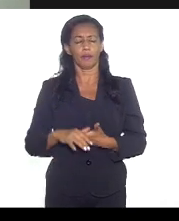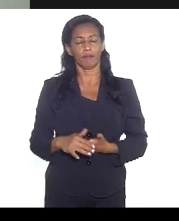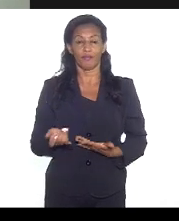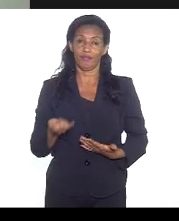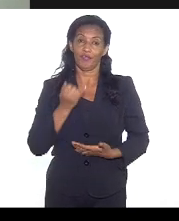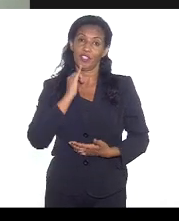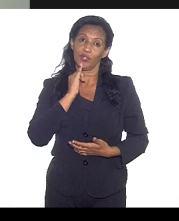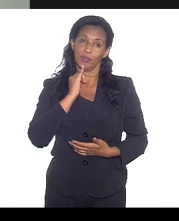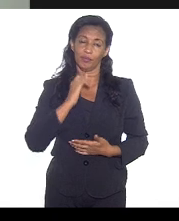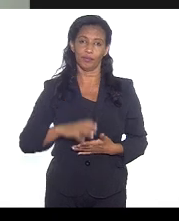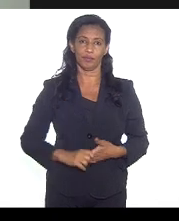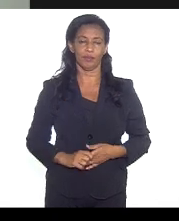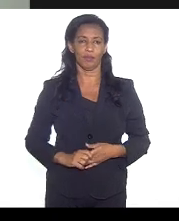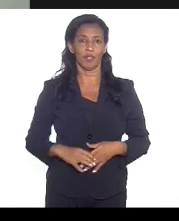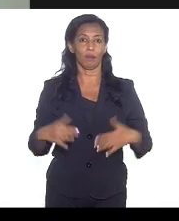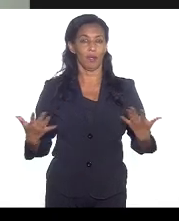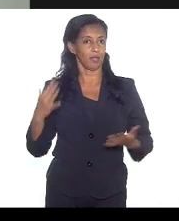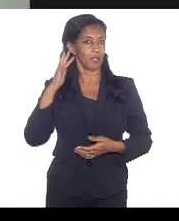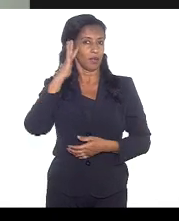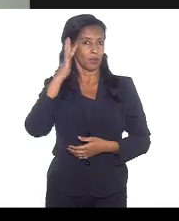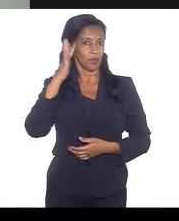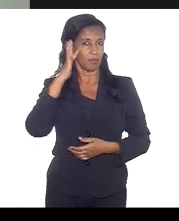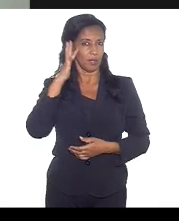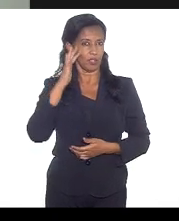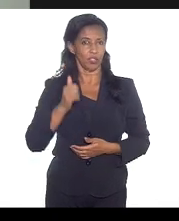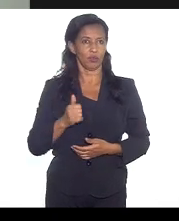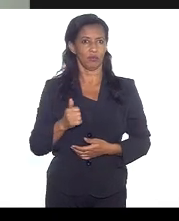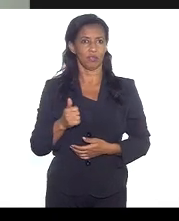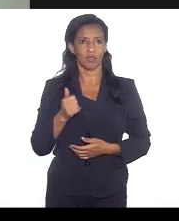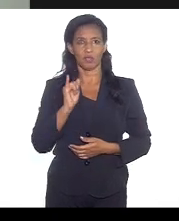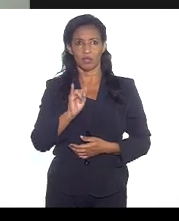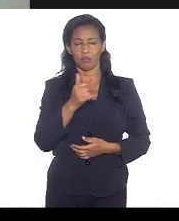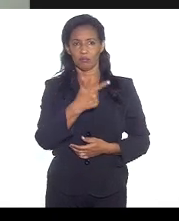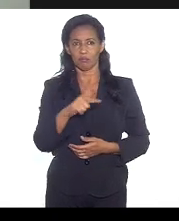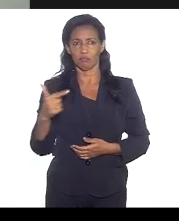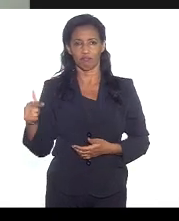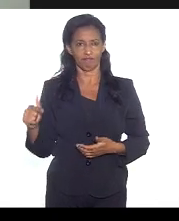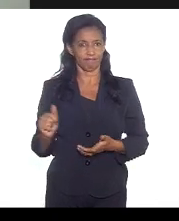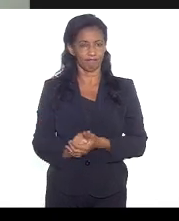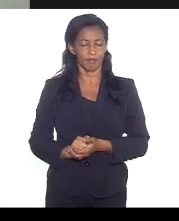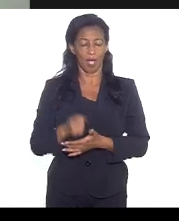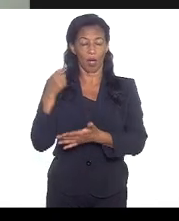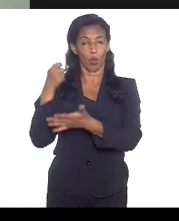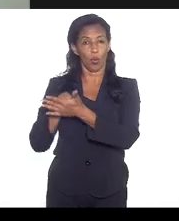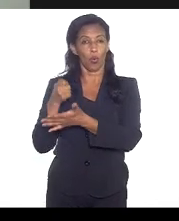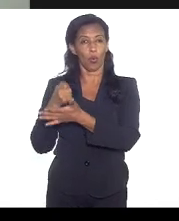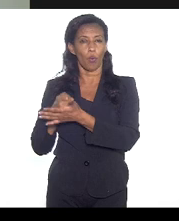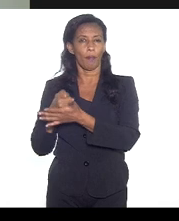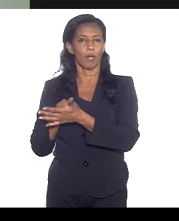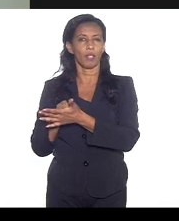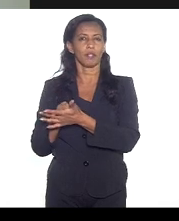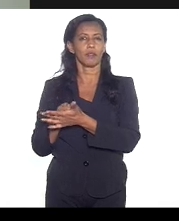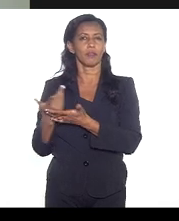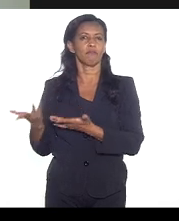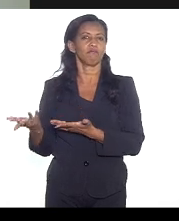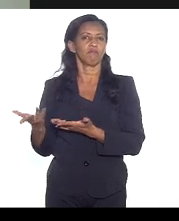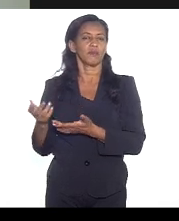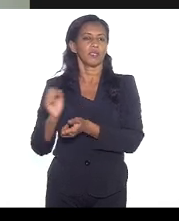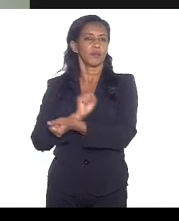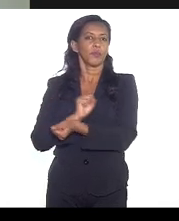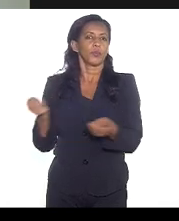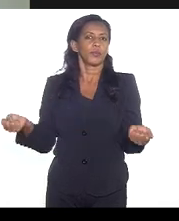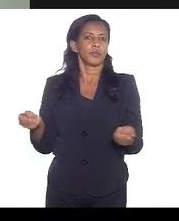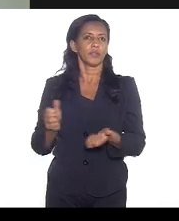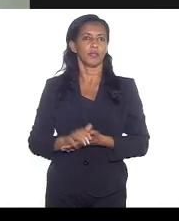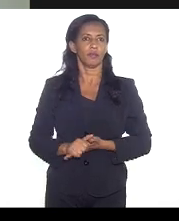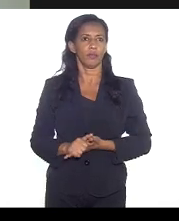felizmente, né? Mas eu imagino que, sem isso, vamos dizer, a cobrança seria praticamente